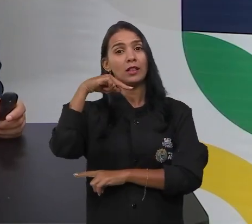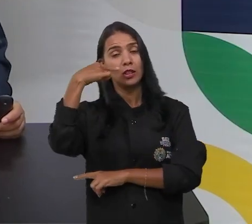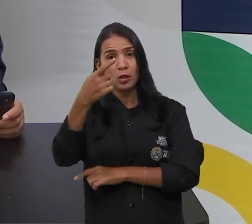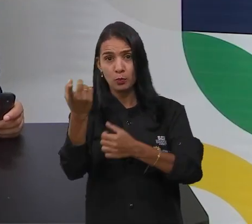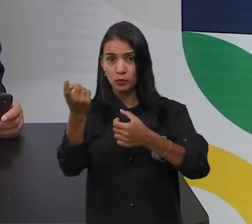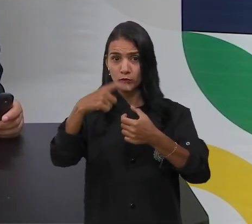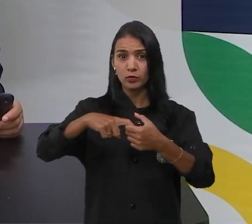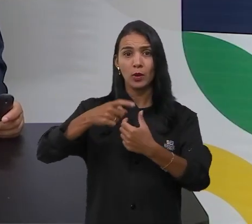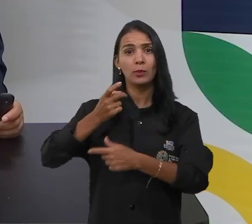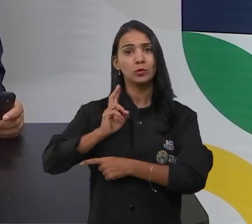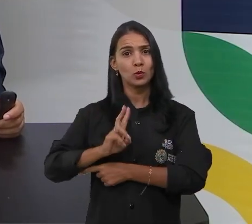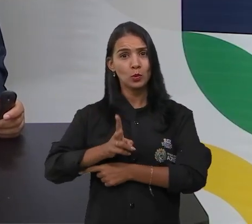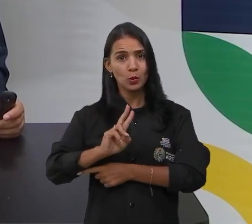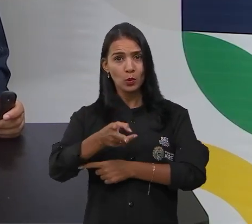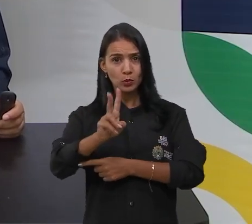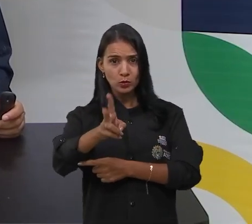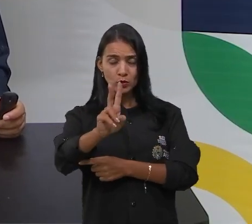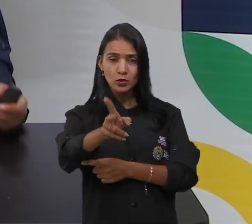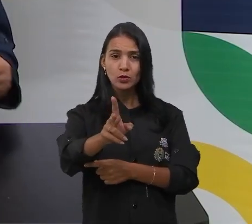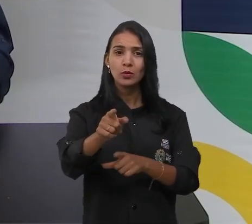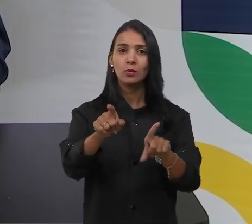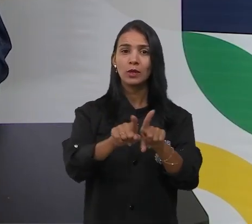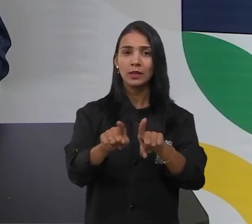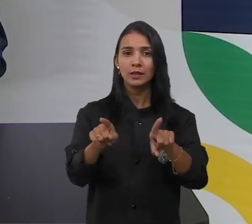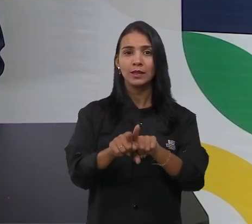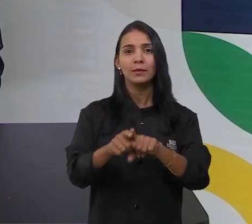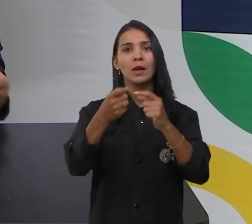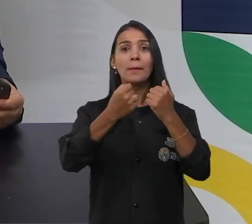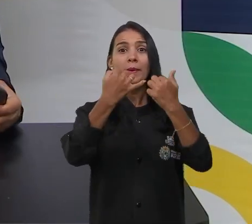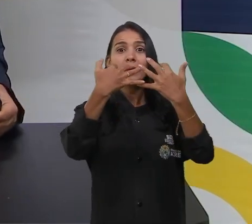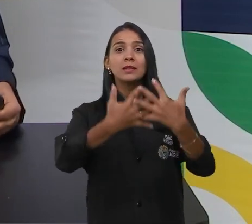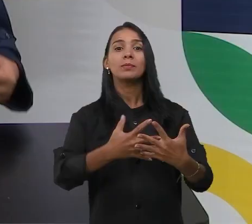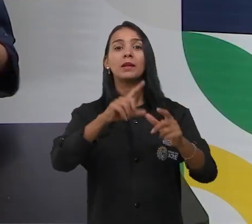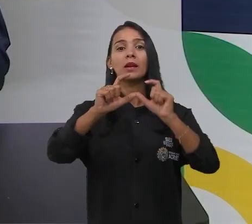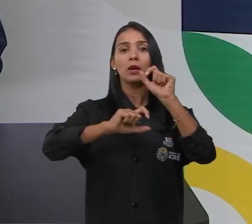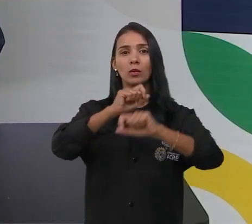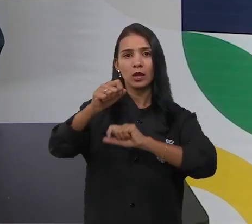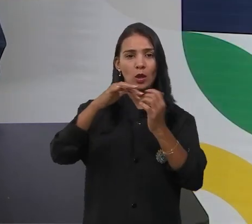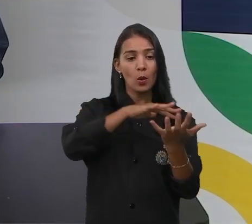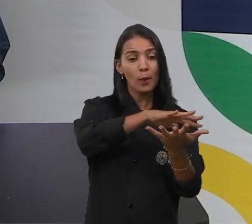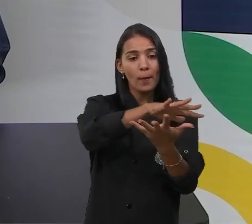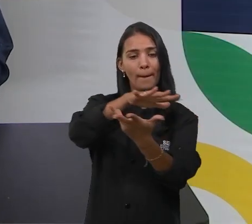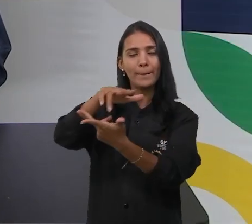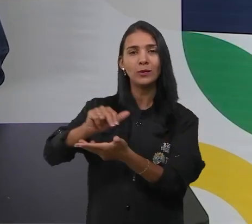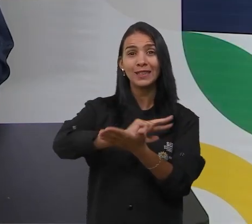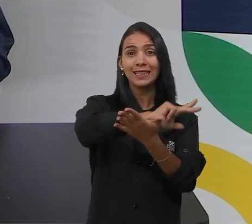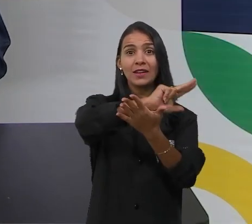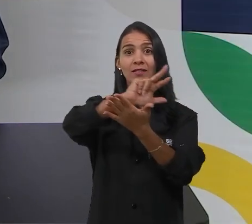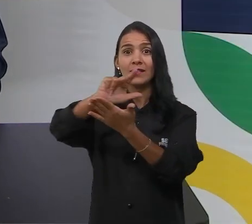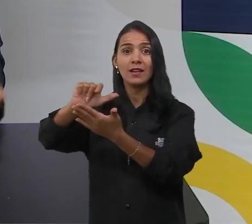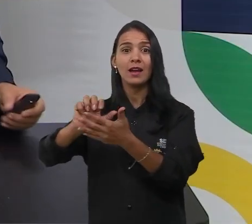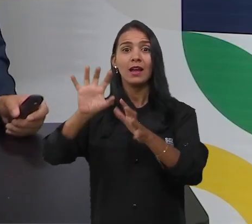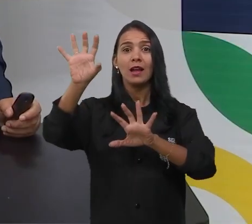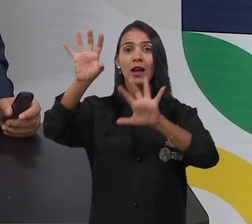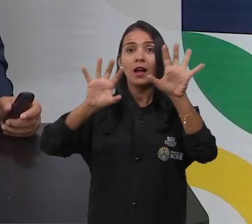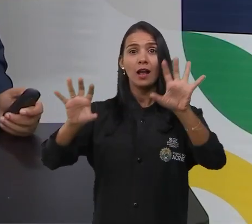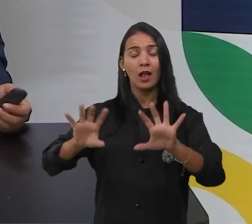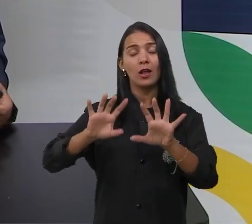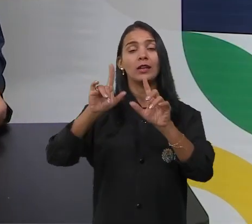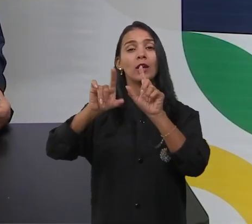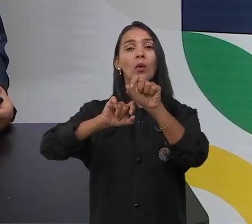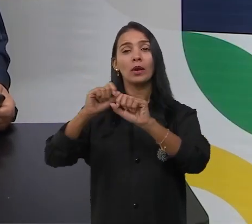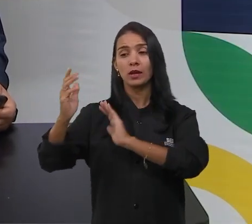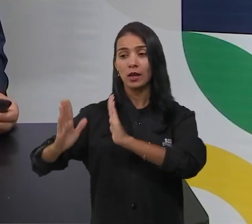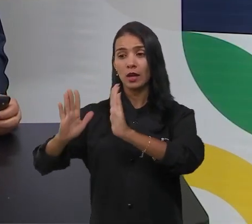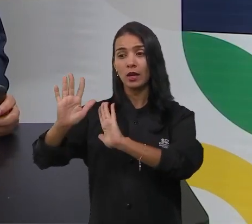continuidade, inclusive, onde nós vamos falar do mundo multipolar, que vai ser justamente o período pós-Guerra Fria.